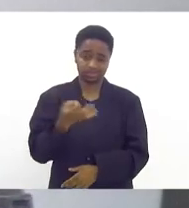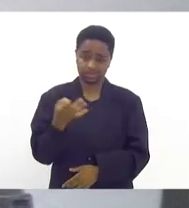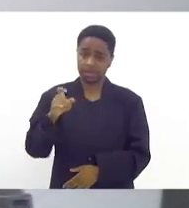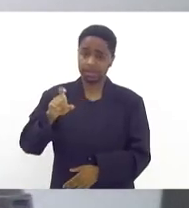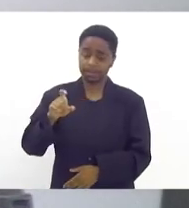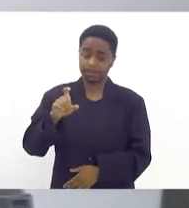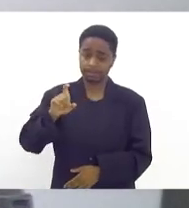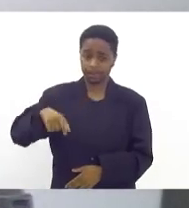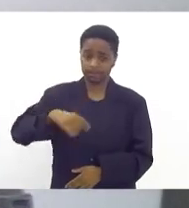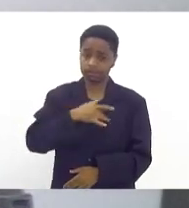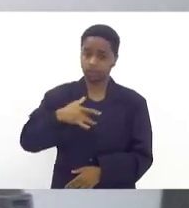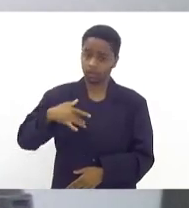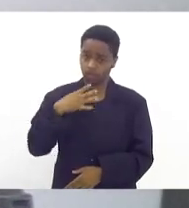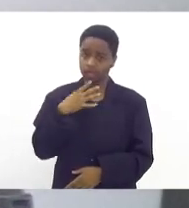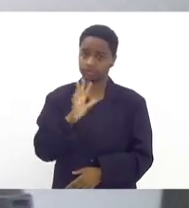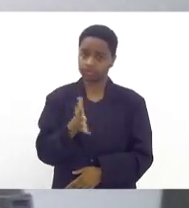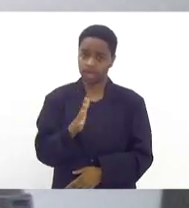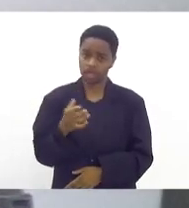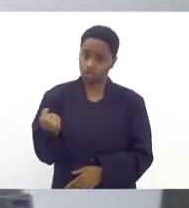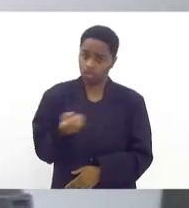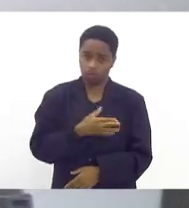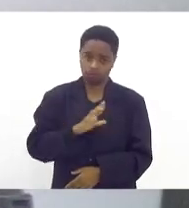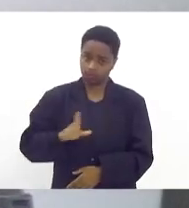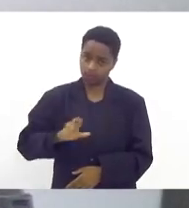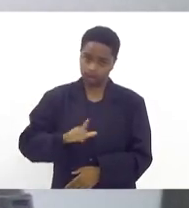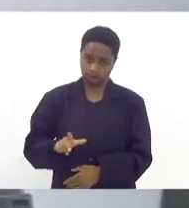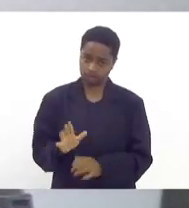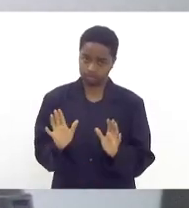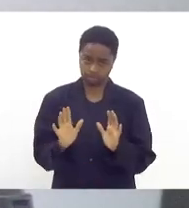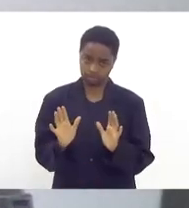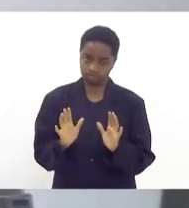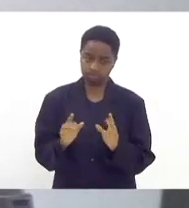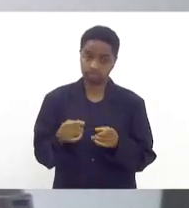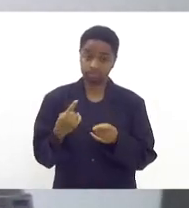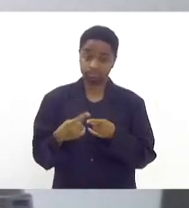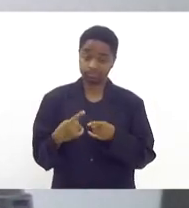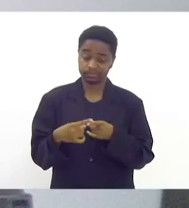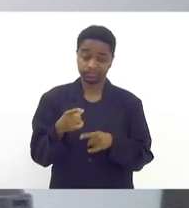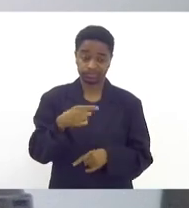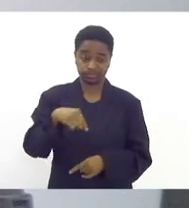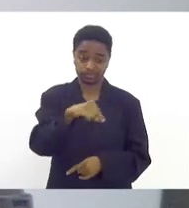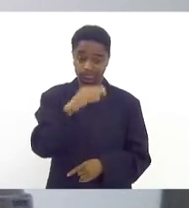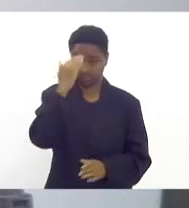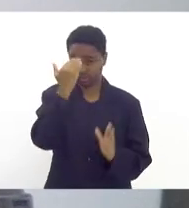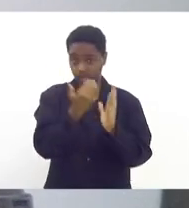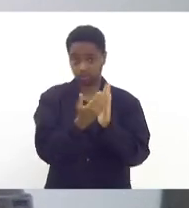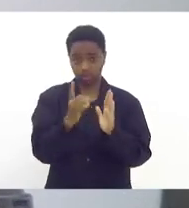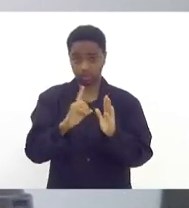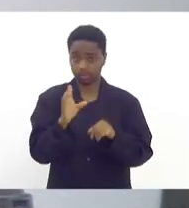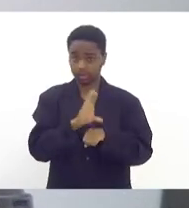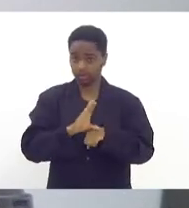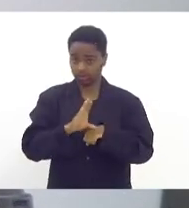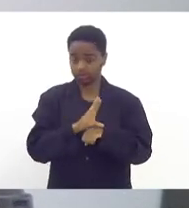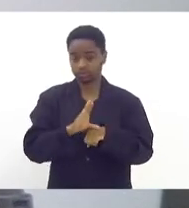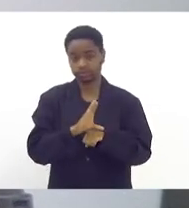saúde conhecem não é novidade para ninguém que estão descumprindo a constituição